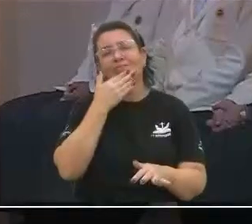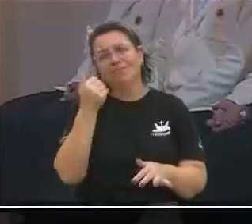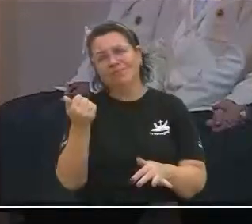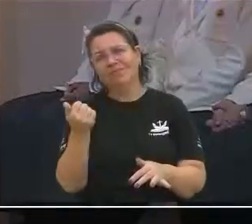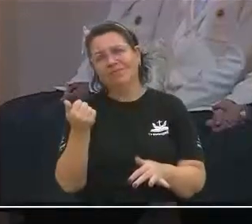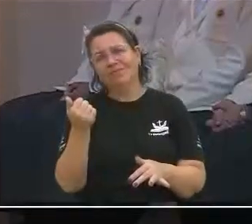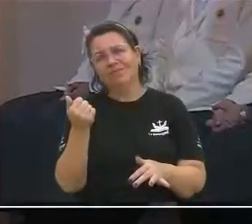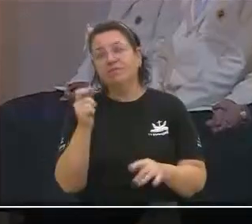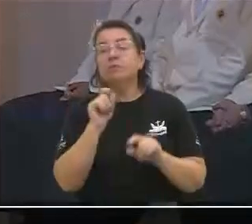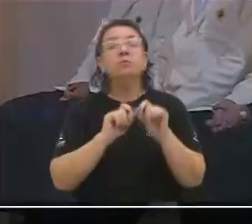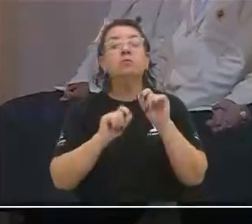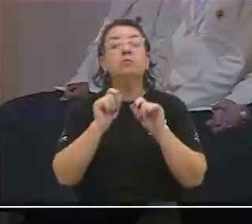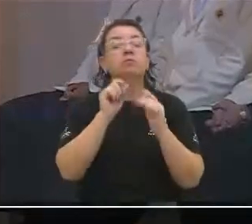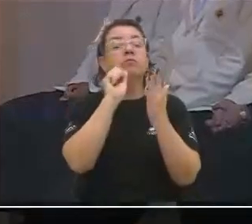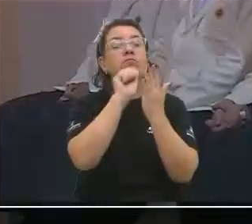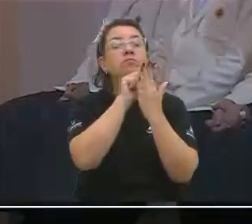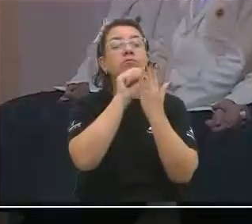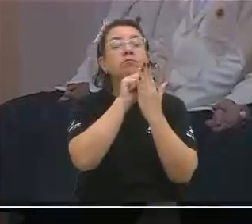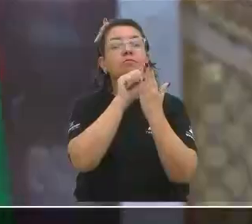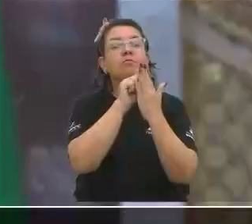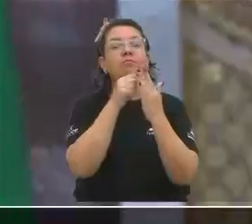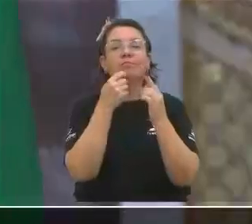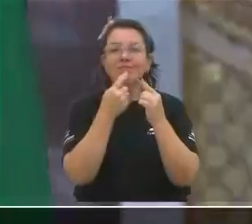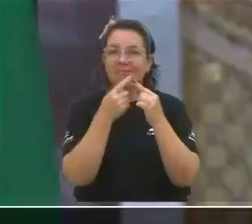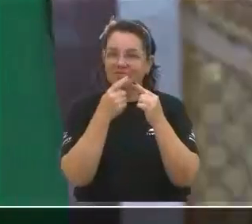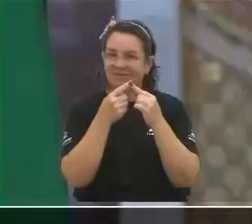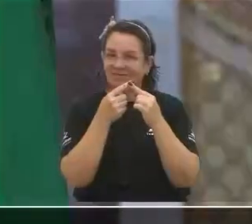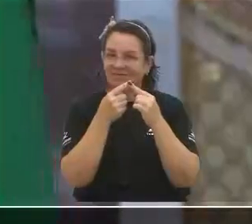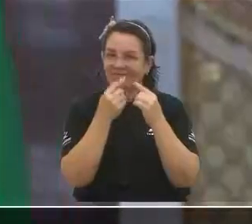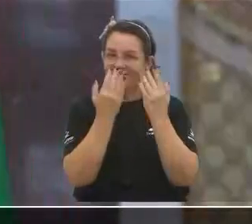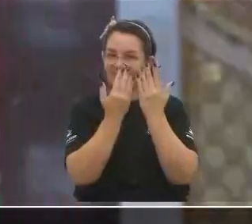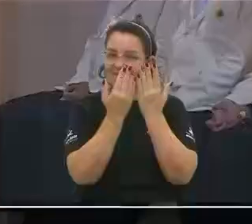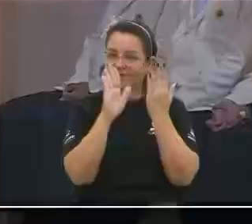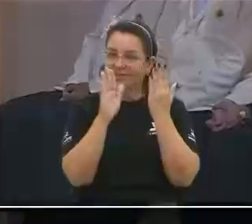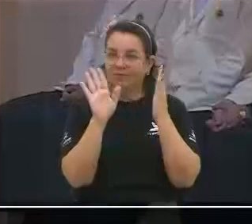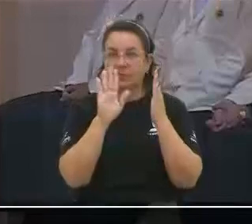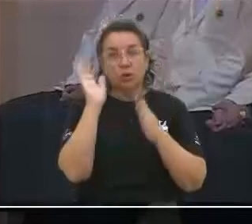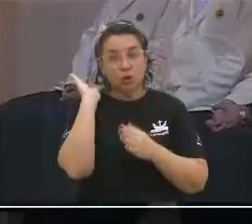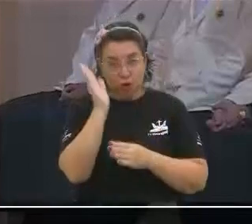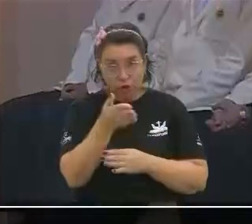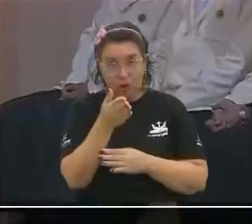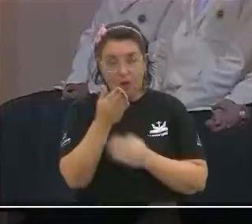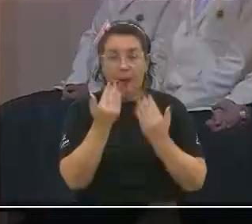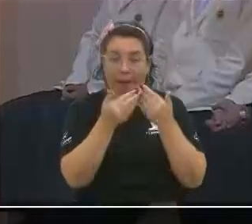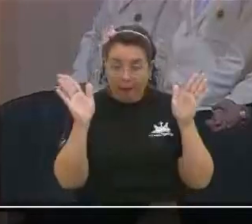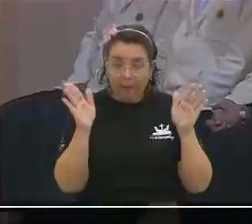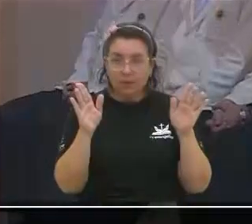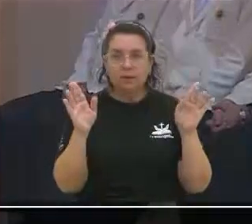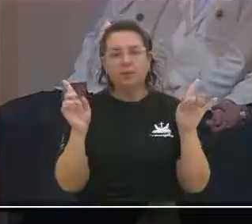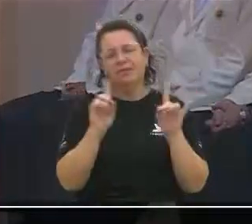quem bate a porta se abrirá não é de imediato